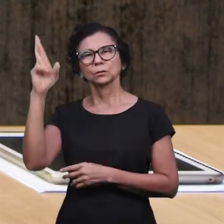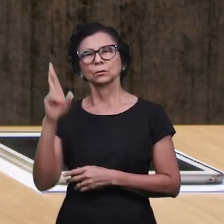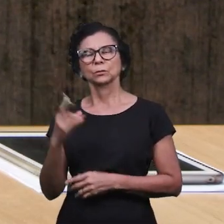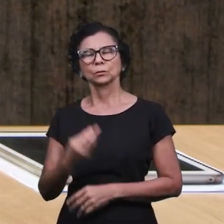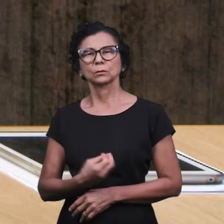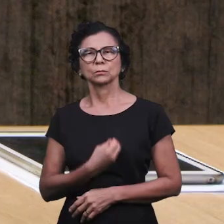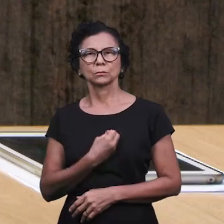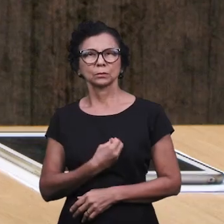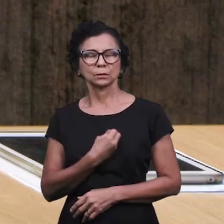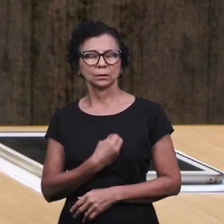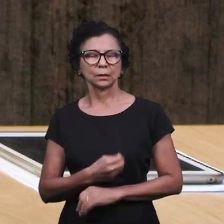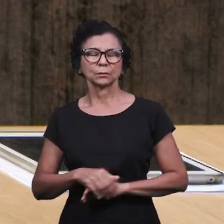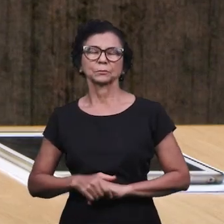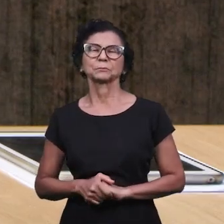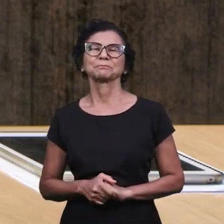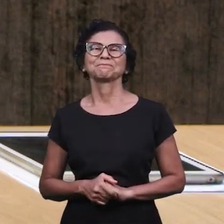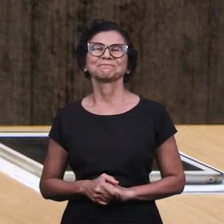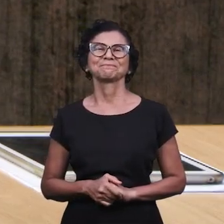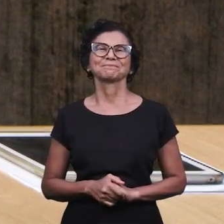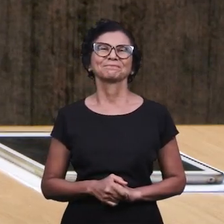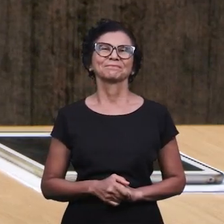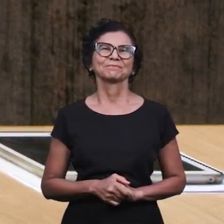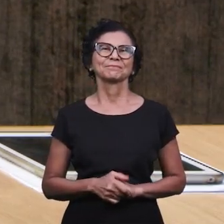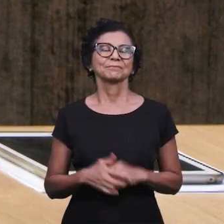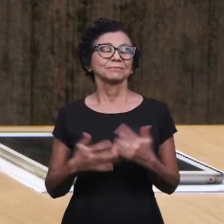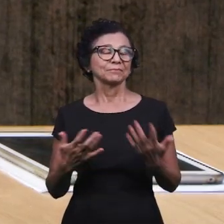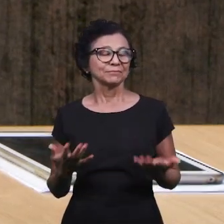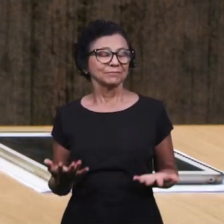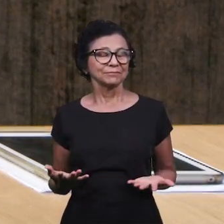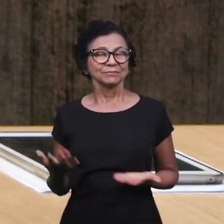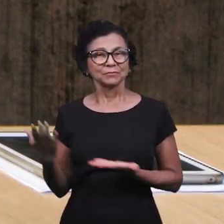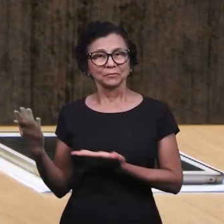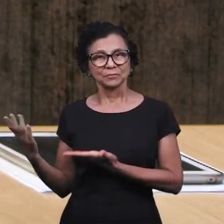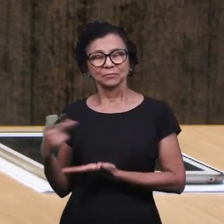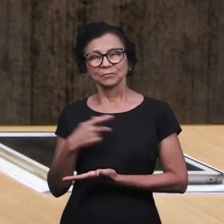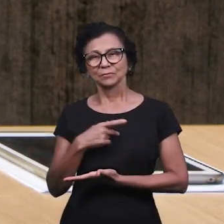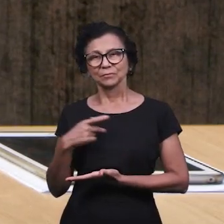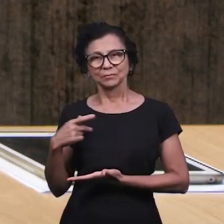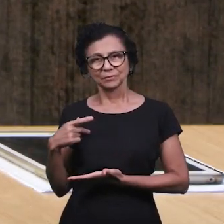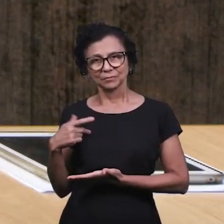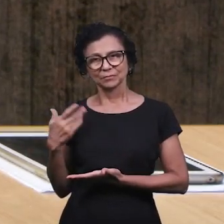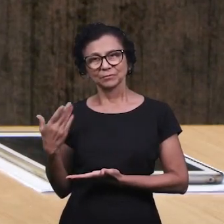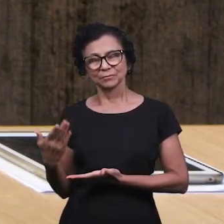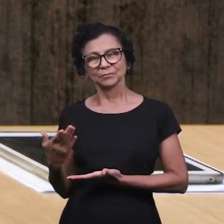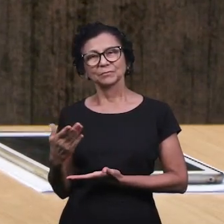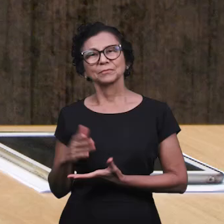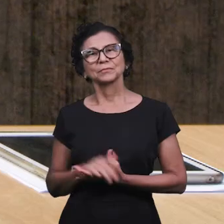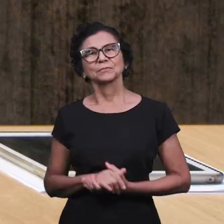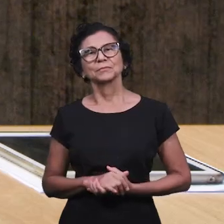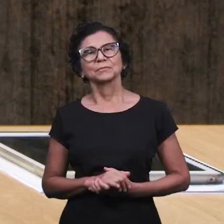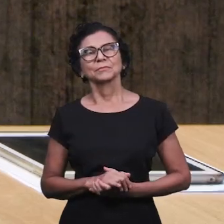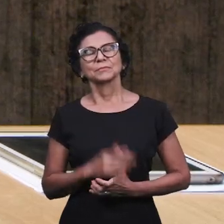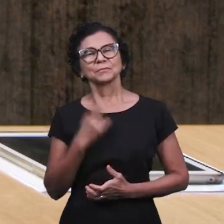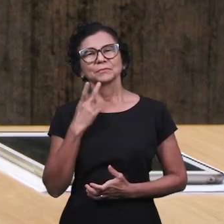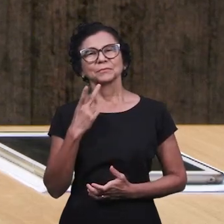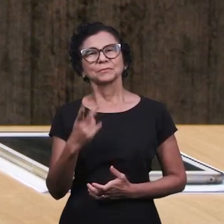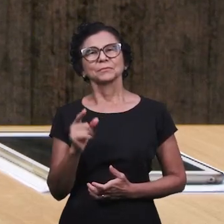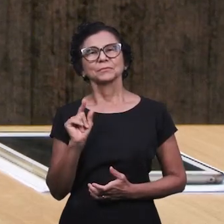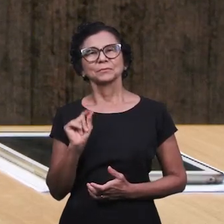na sua presença. E como o pastor Francisco já citou, nós falaremos